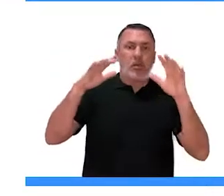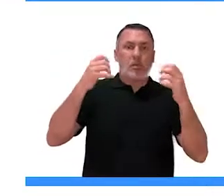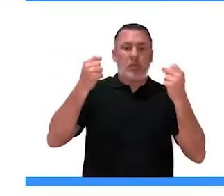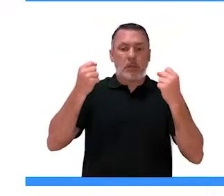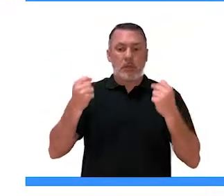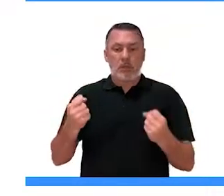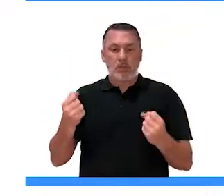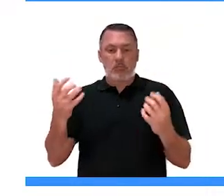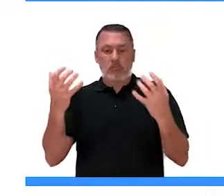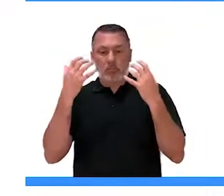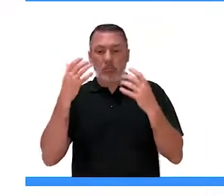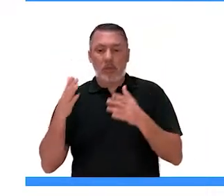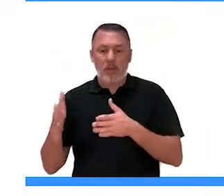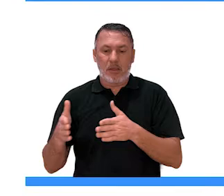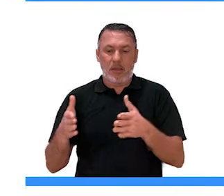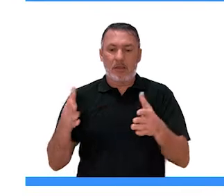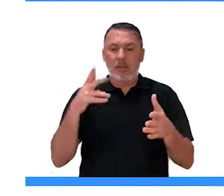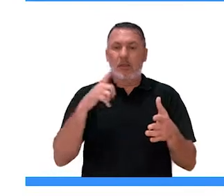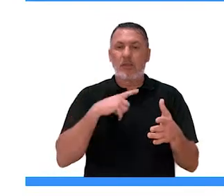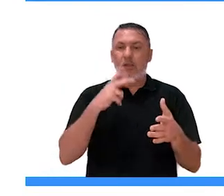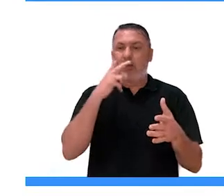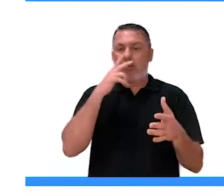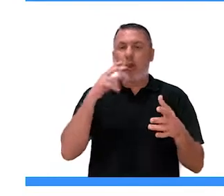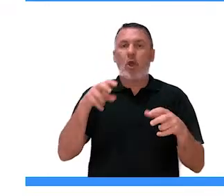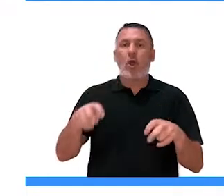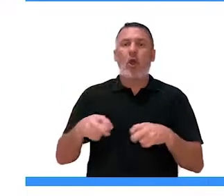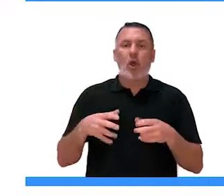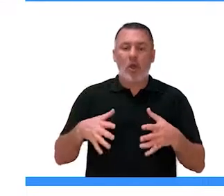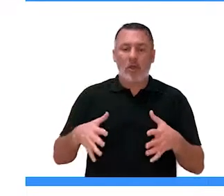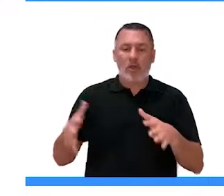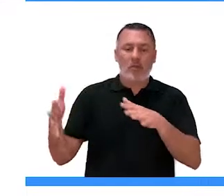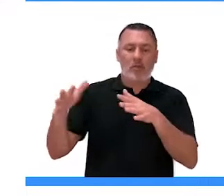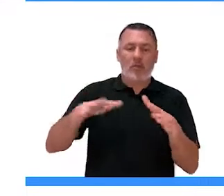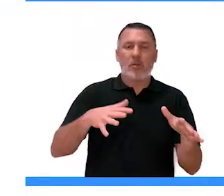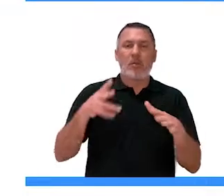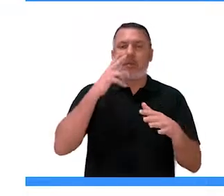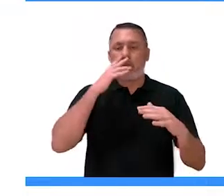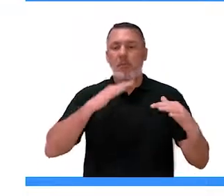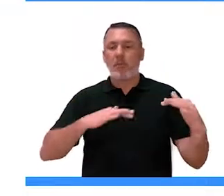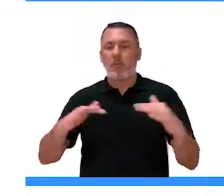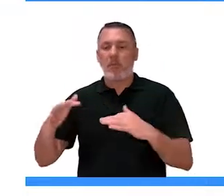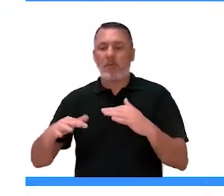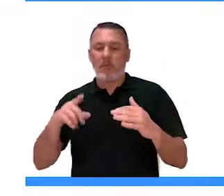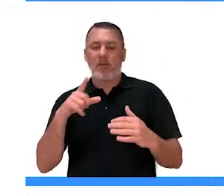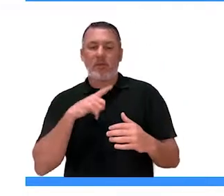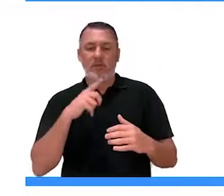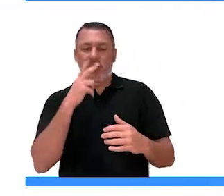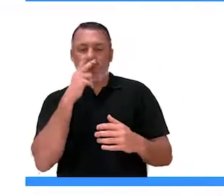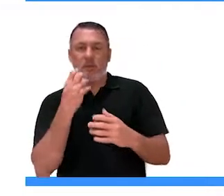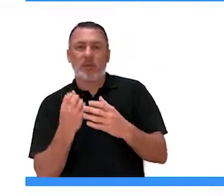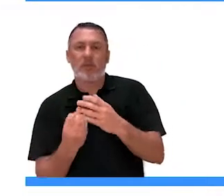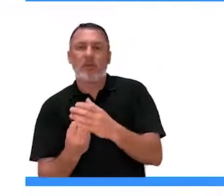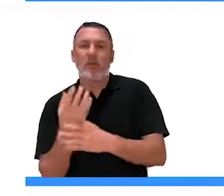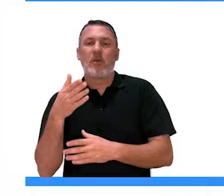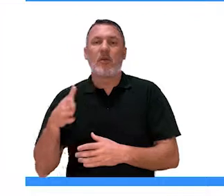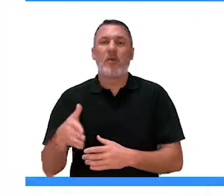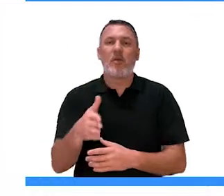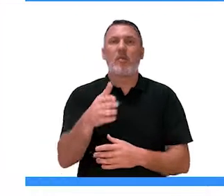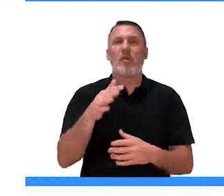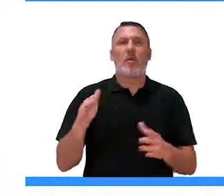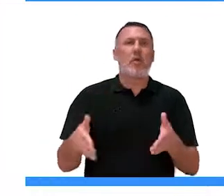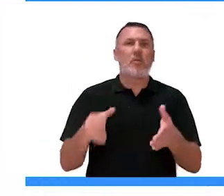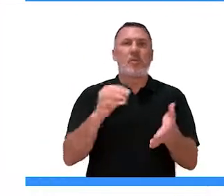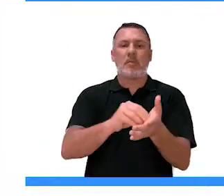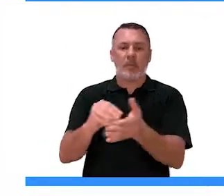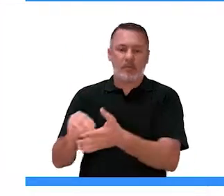perfilavam-se tenebrosas, os caminhos espreguiçando-se sobre os campos, animavam-se quais serpentes infinitas.